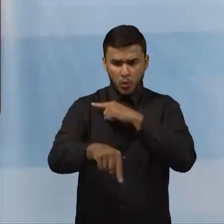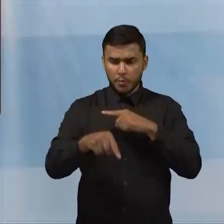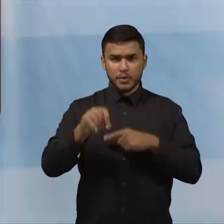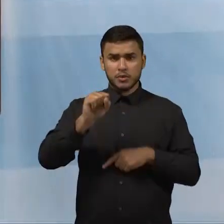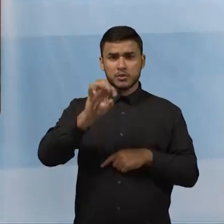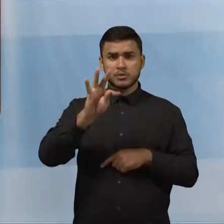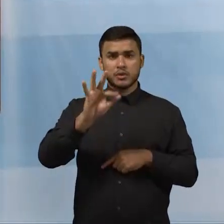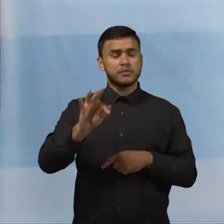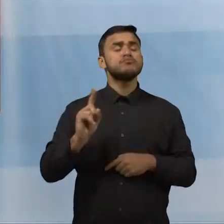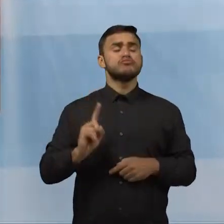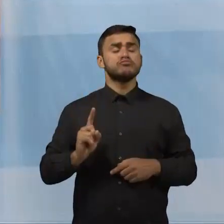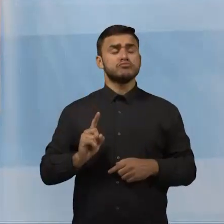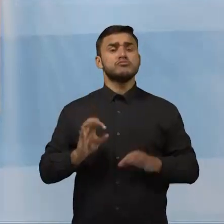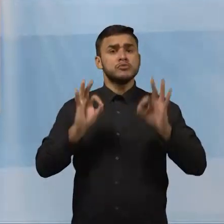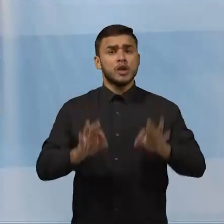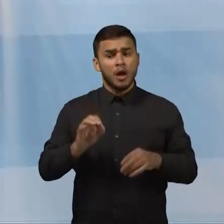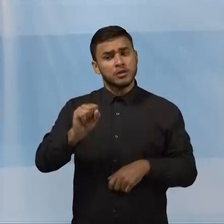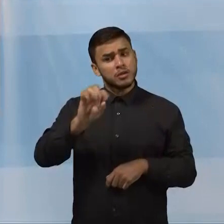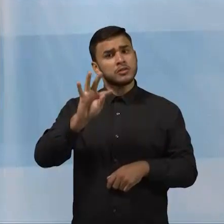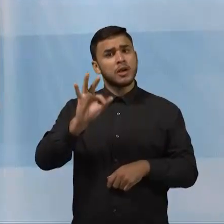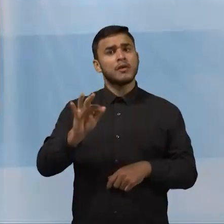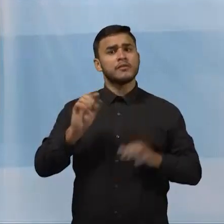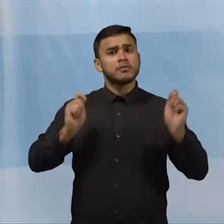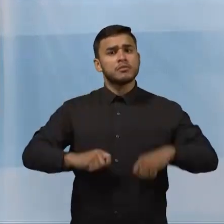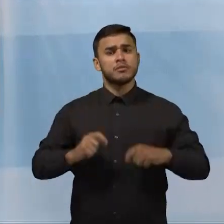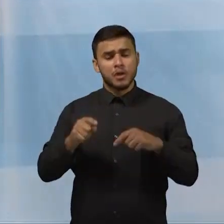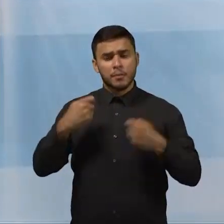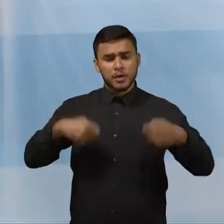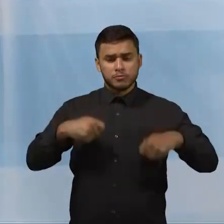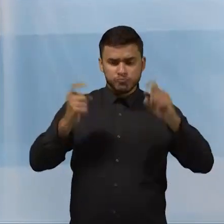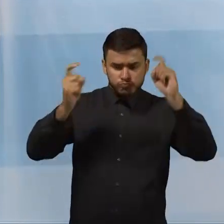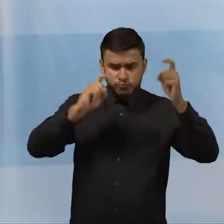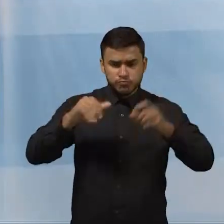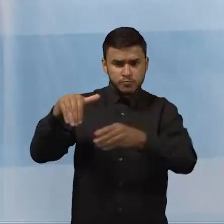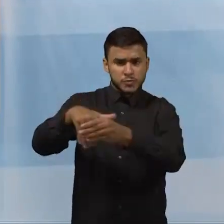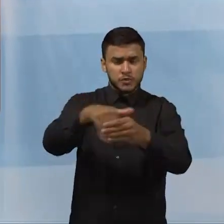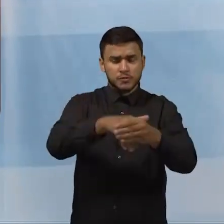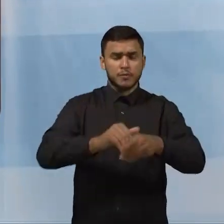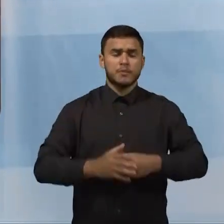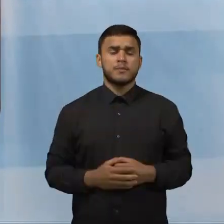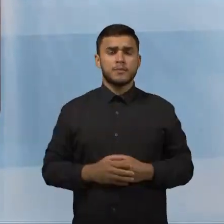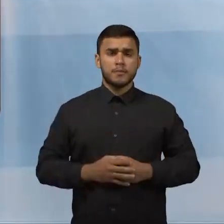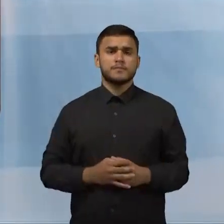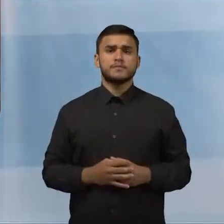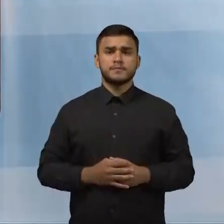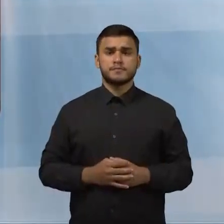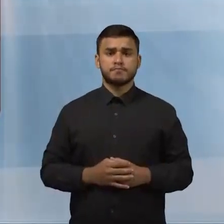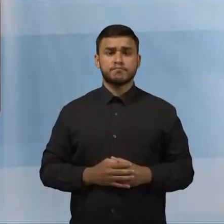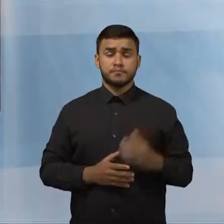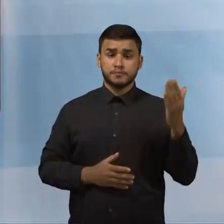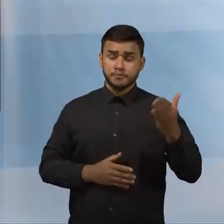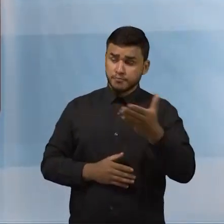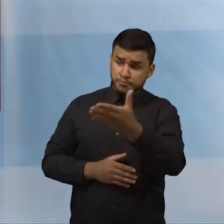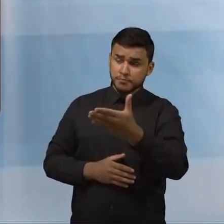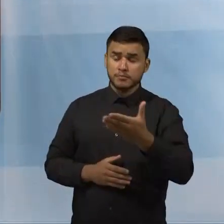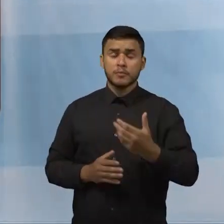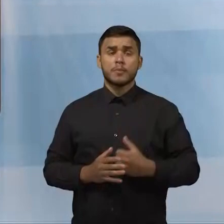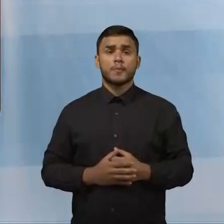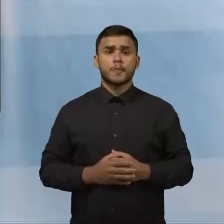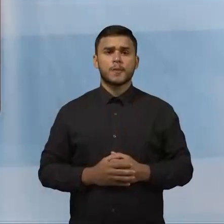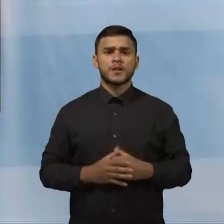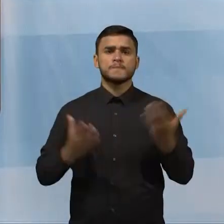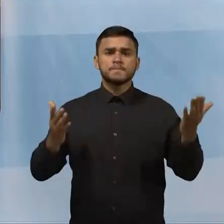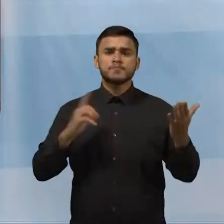Não é jocoso. Aliás, deixa eu colocar o professor Rômulo nessa discussão na seguinte perspectiva. O Supremo Tribunal Federal, ele